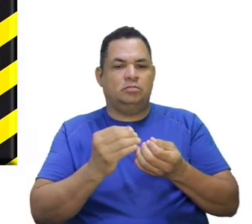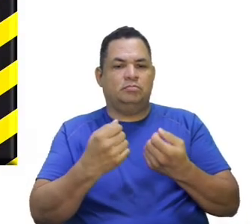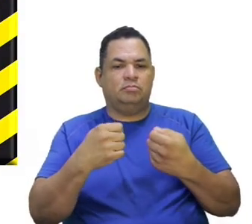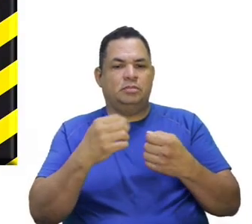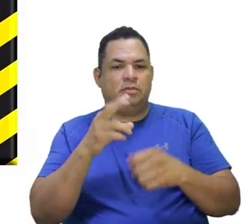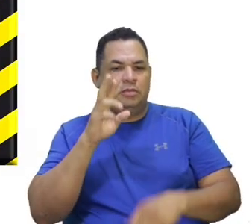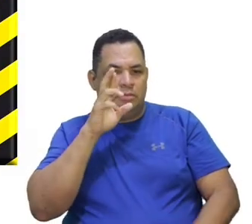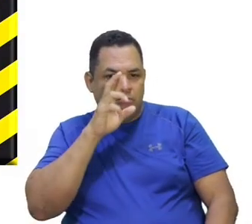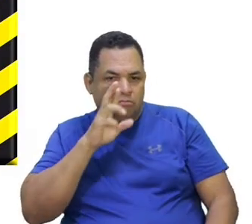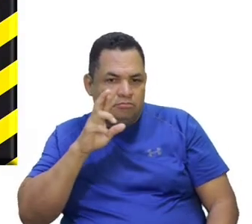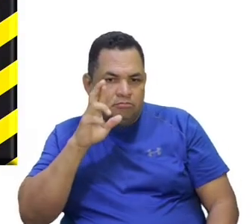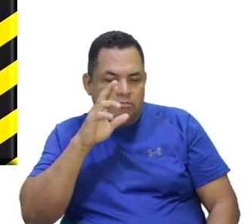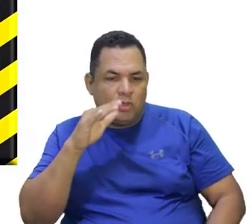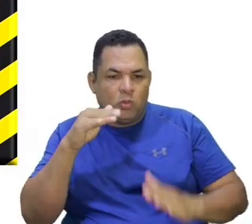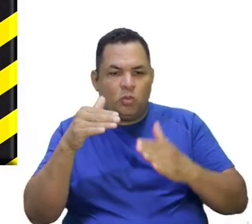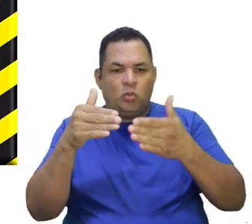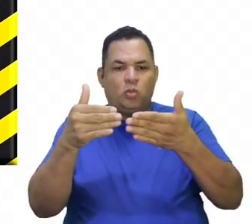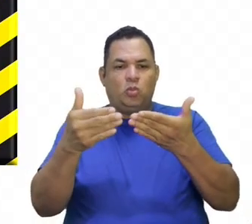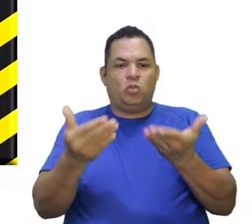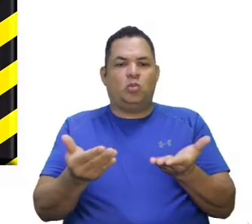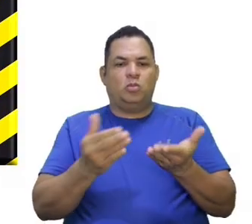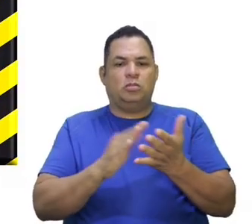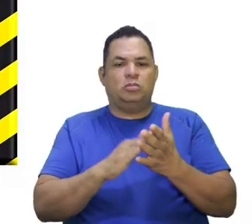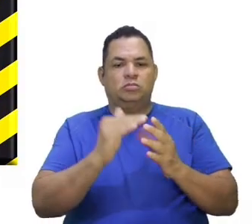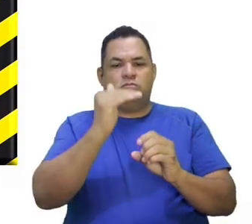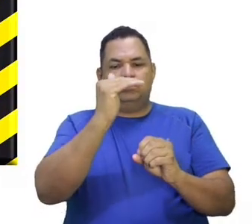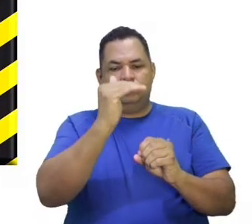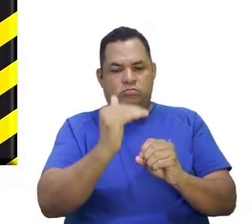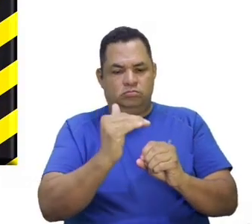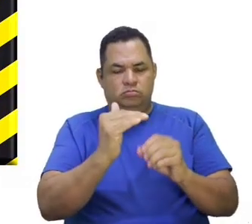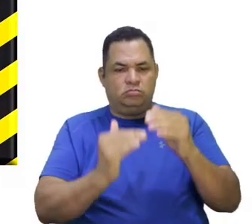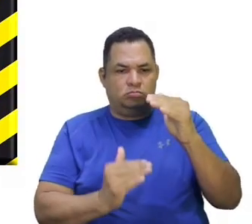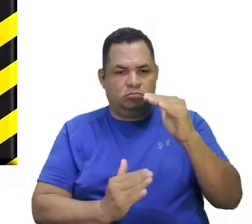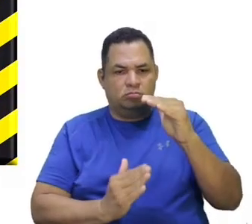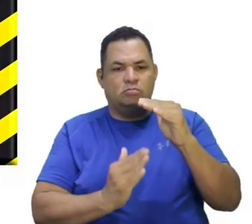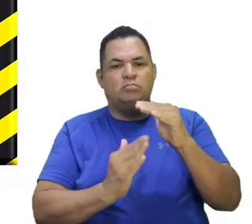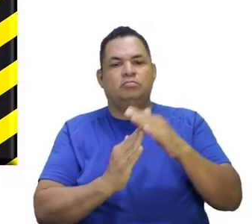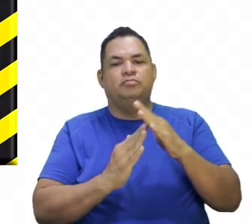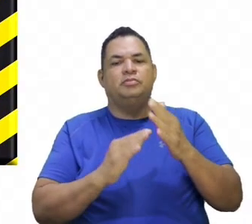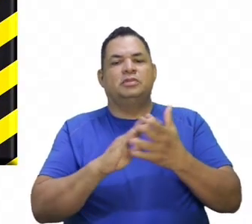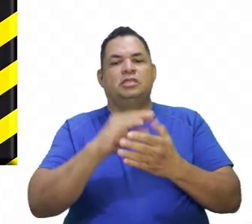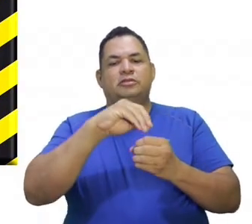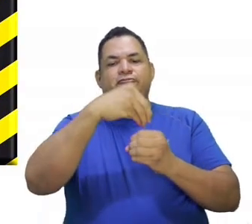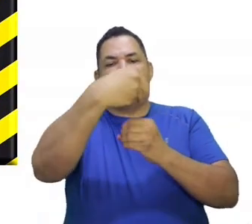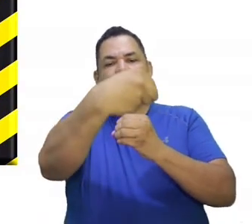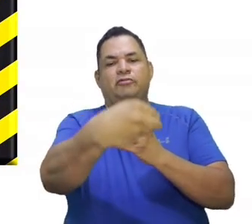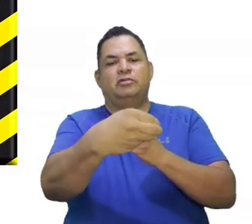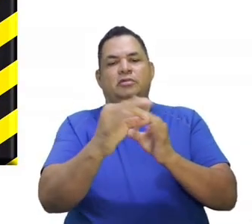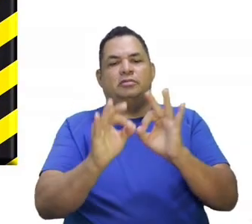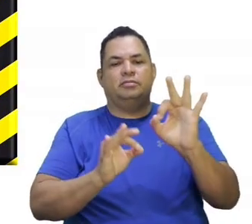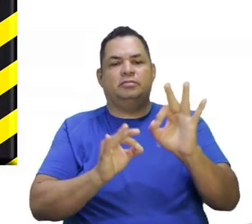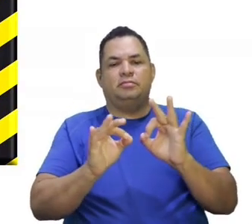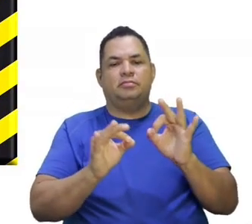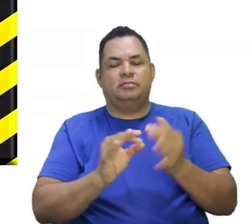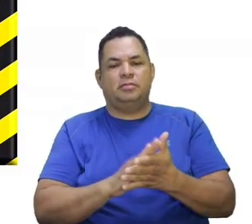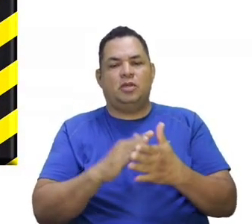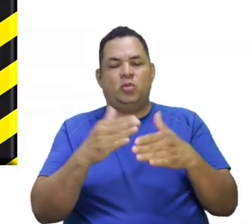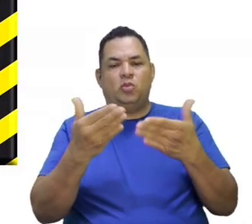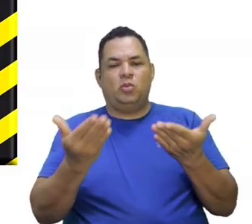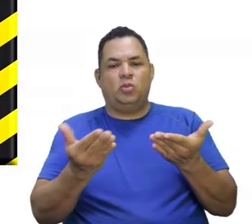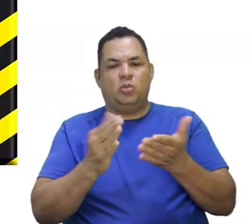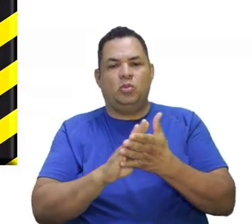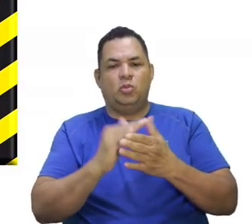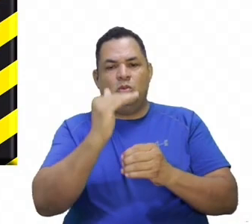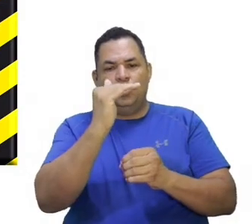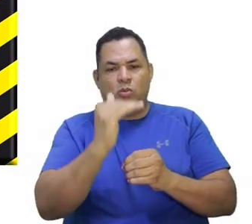tenho que observar qual é o subnível mais externo interno dele, ou seja, qual é